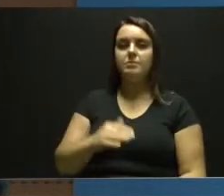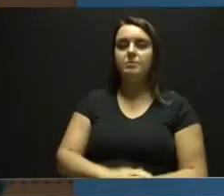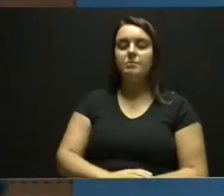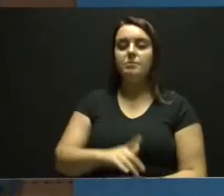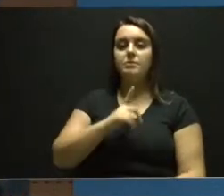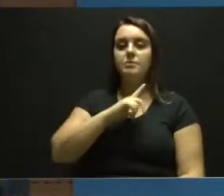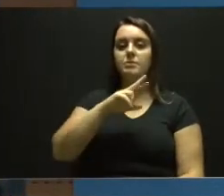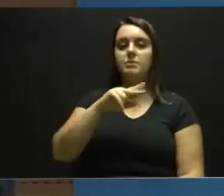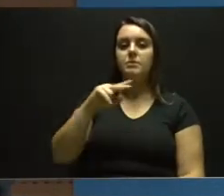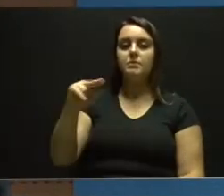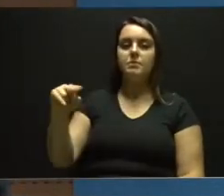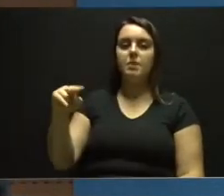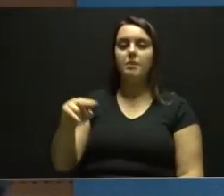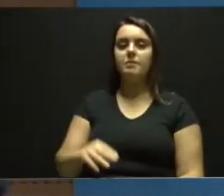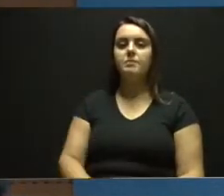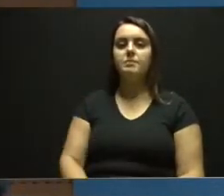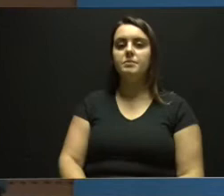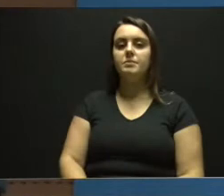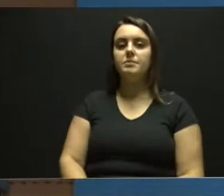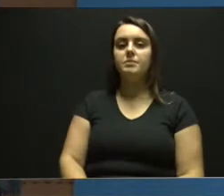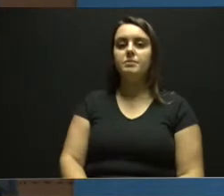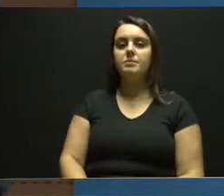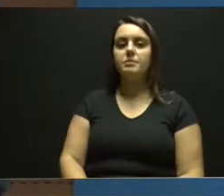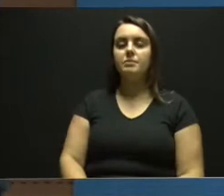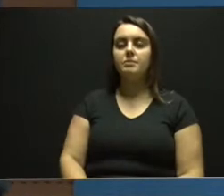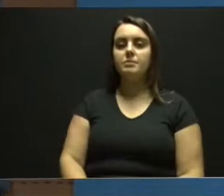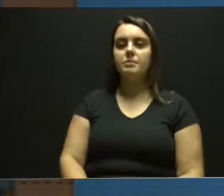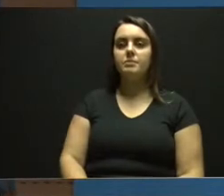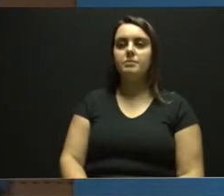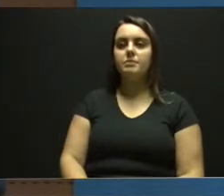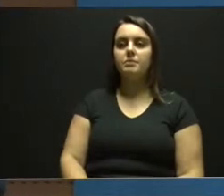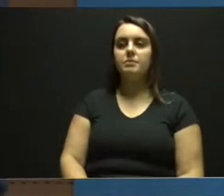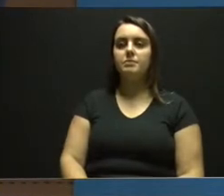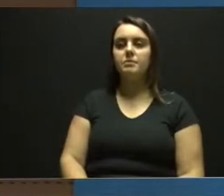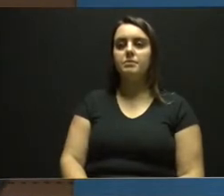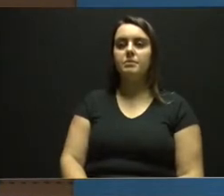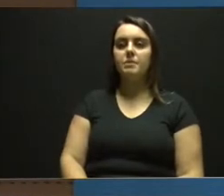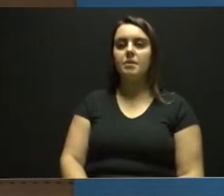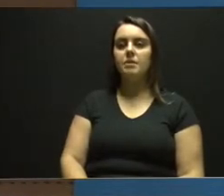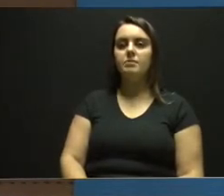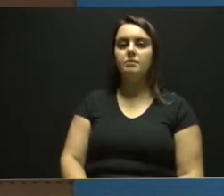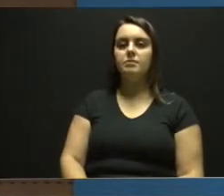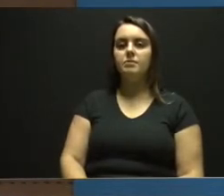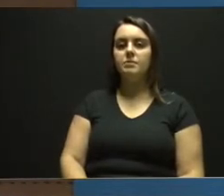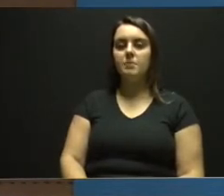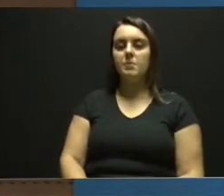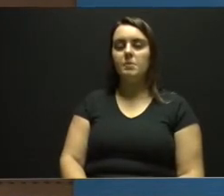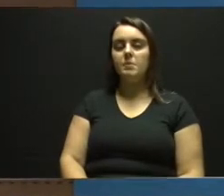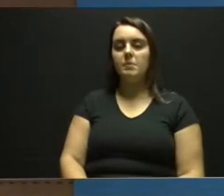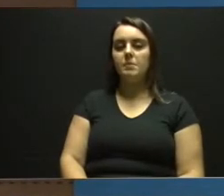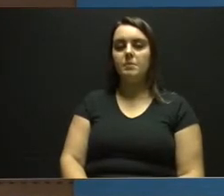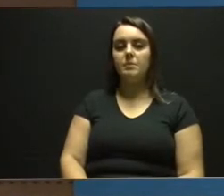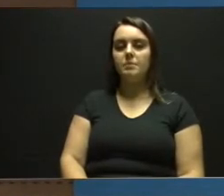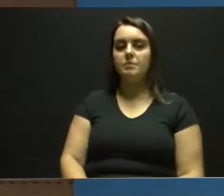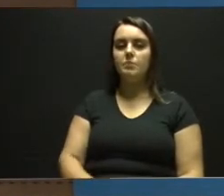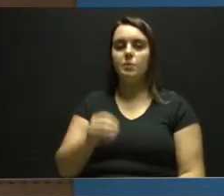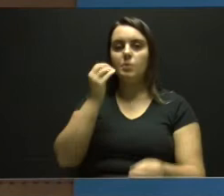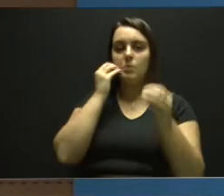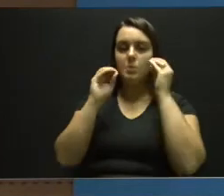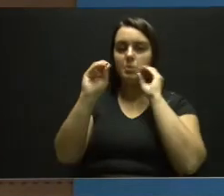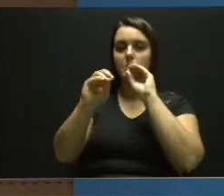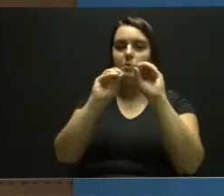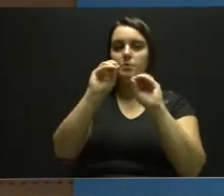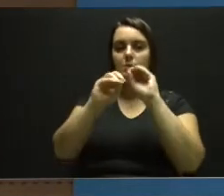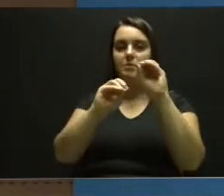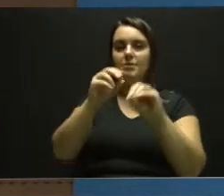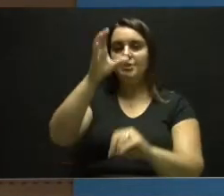irmã rosângela maria célia minha sobrinha que também está presente ali omar em beijo te